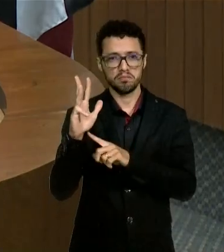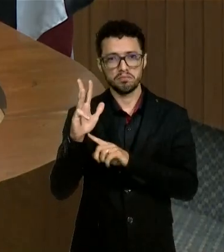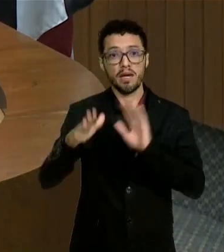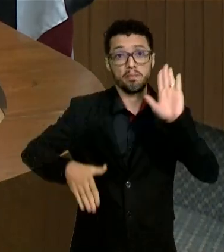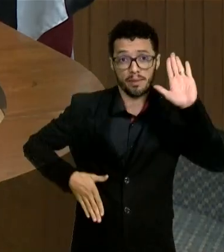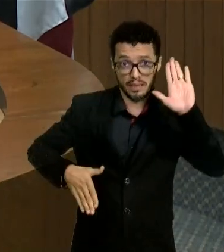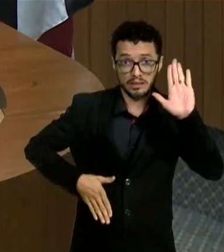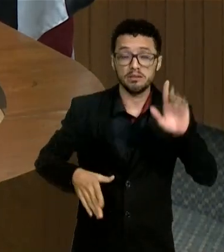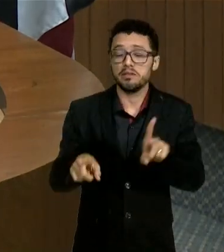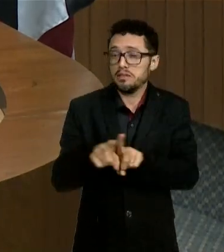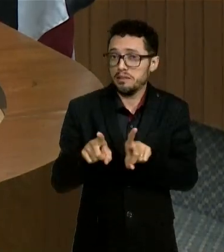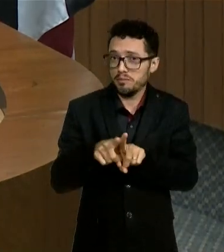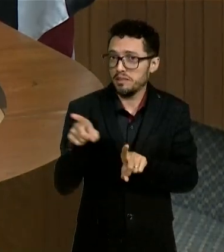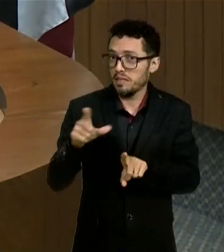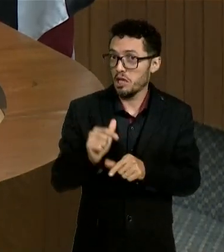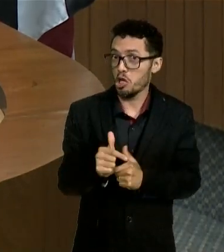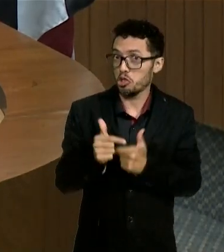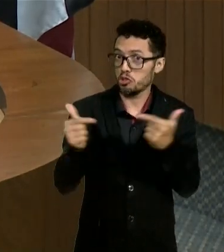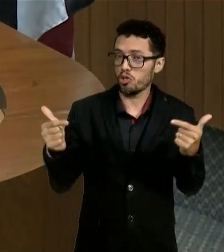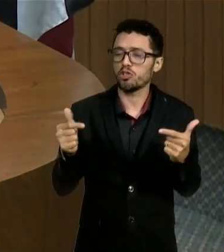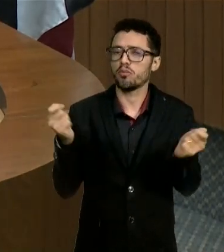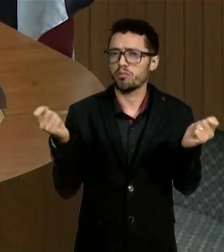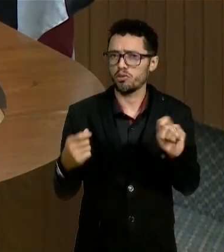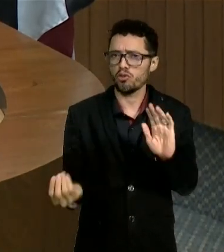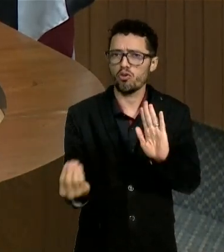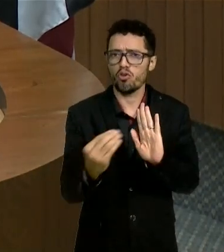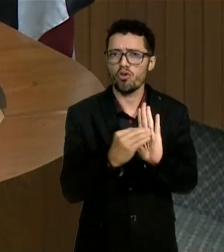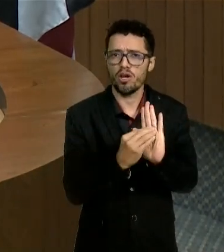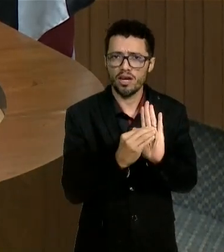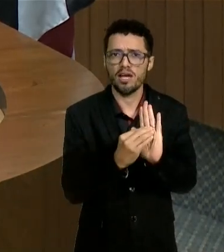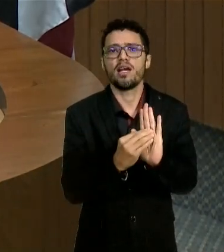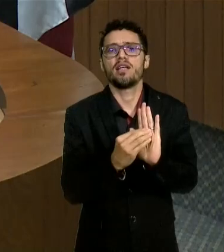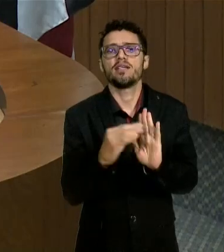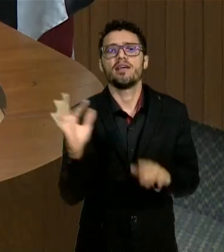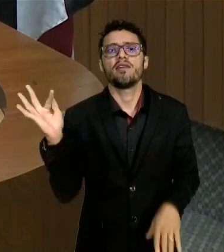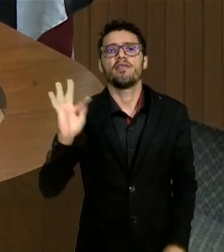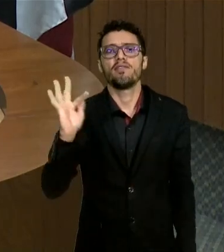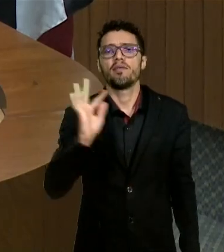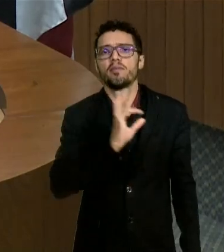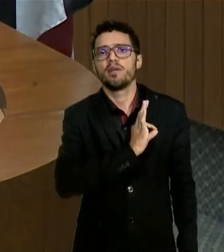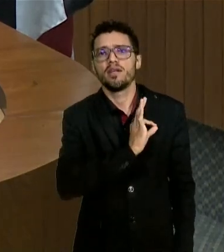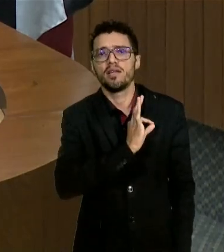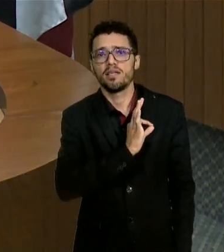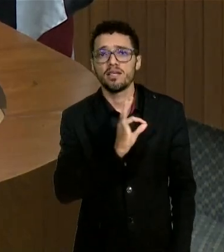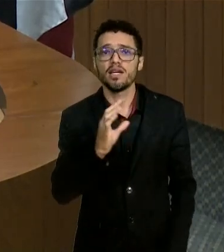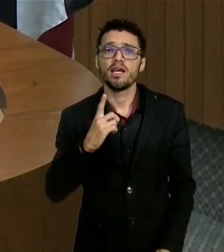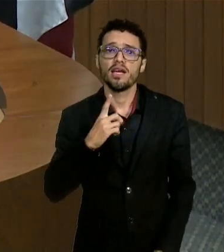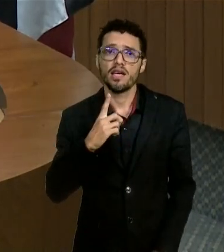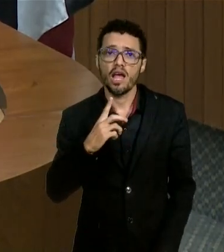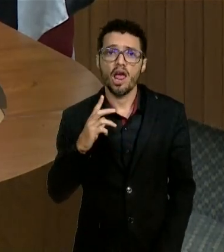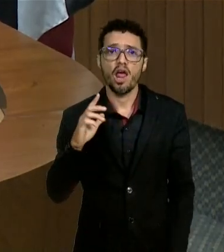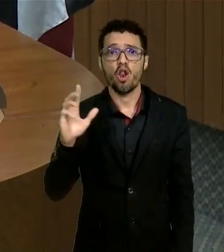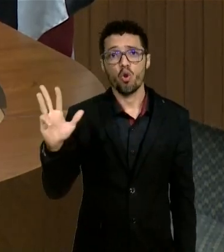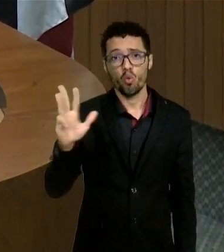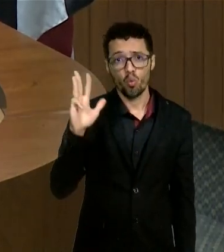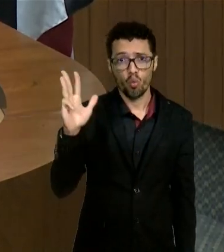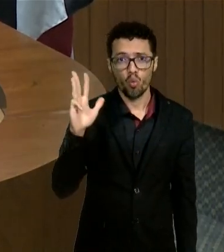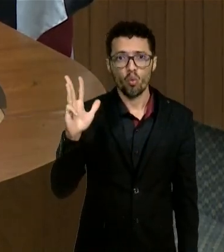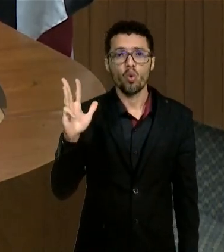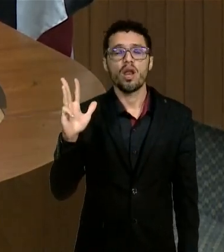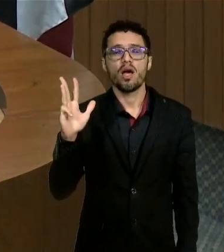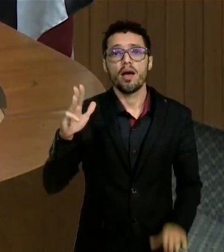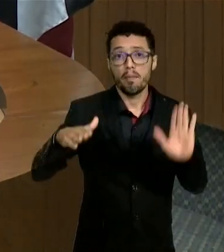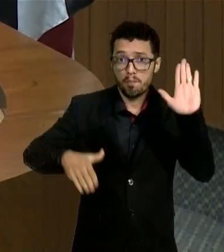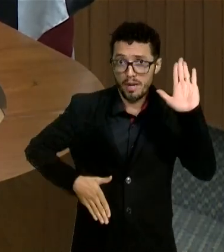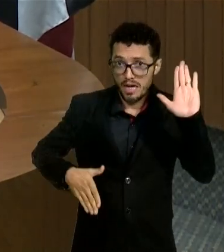aí no inquérito da Polícia Federal. Lula, além de bandido, tem muita sorte. Discurso do deputado Iglesias na